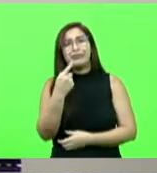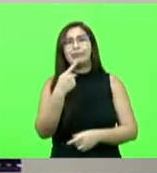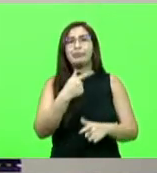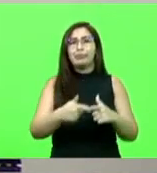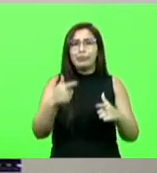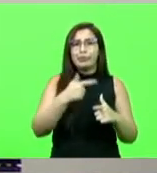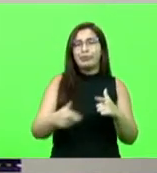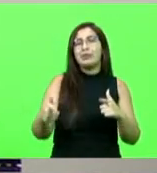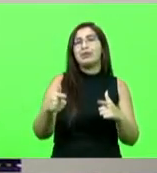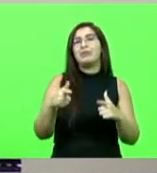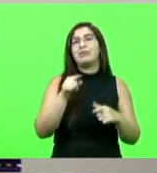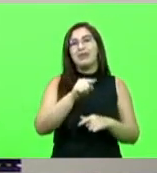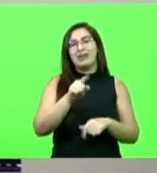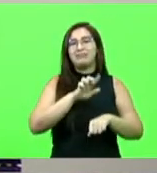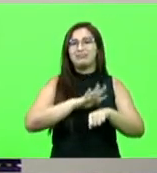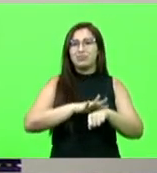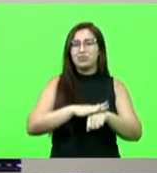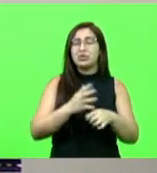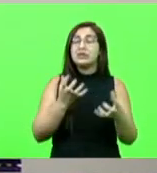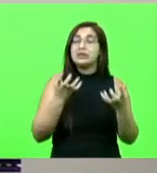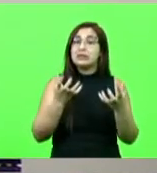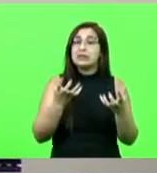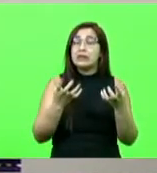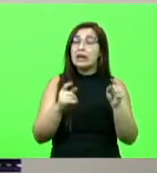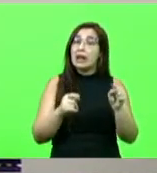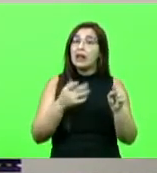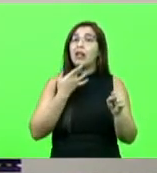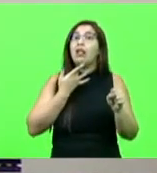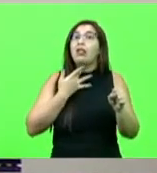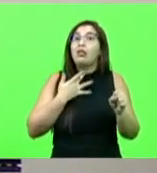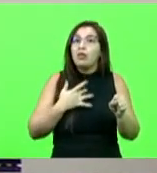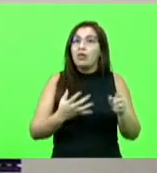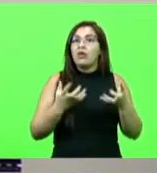E quis abraçar essa questão.